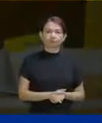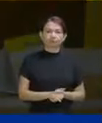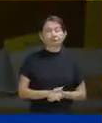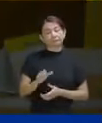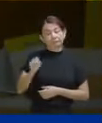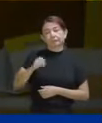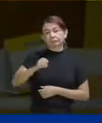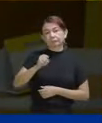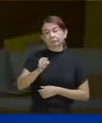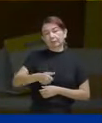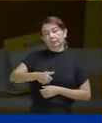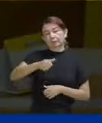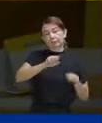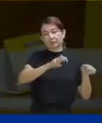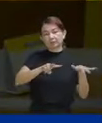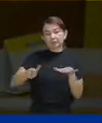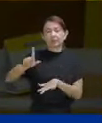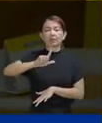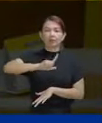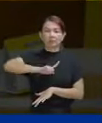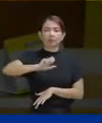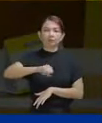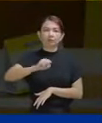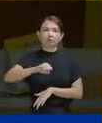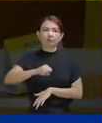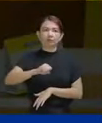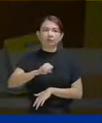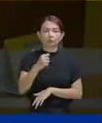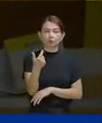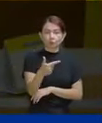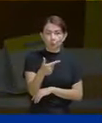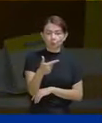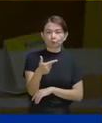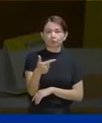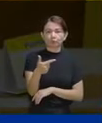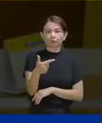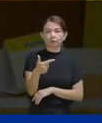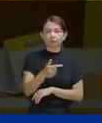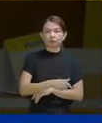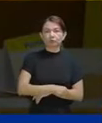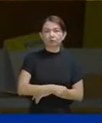Sim, para a primeira semana já temos. 1º, 2.